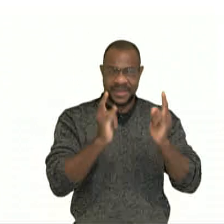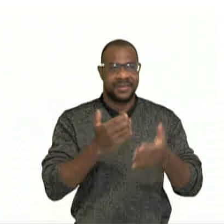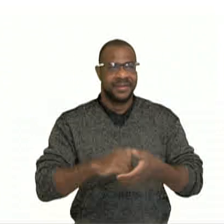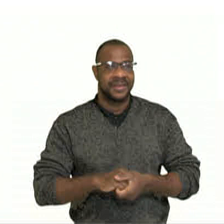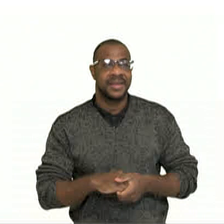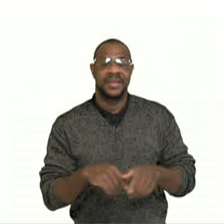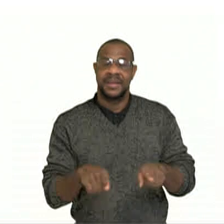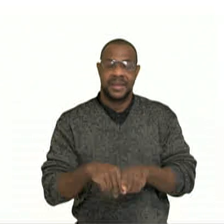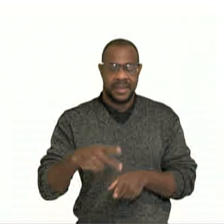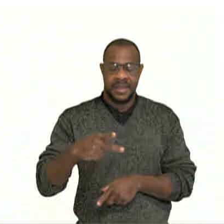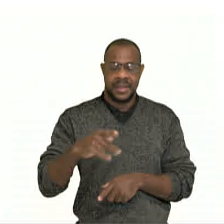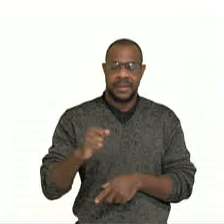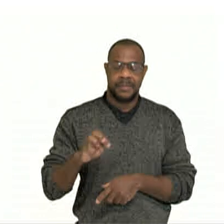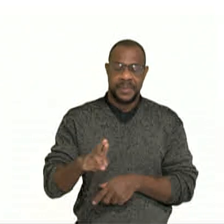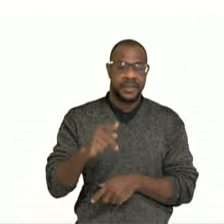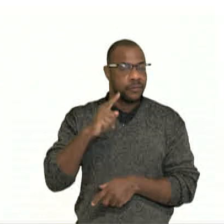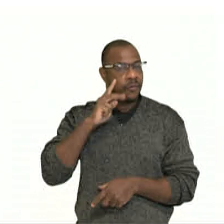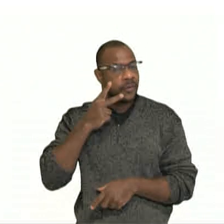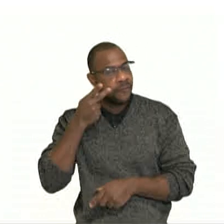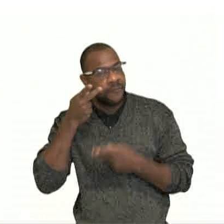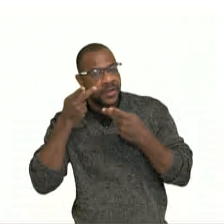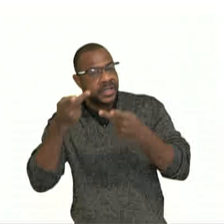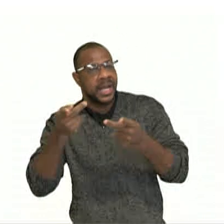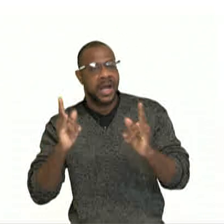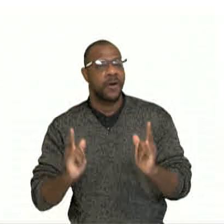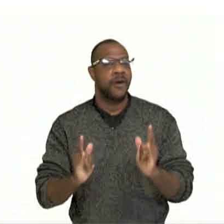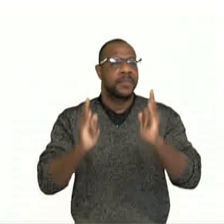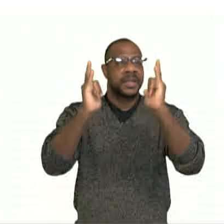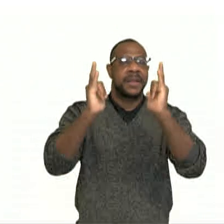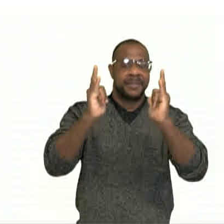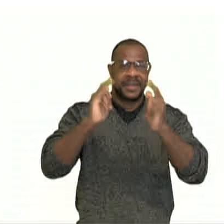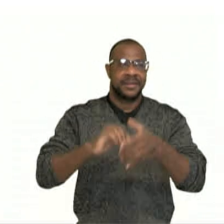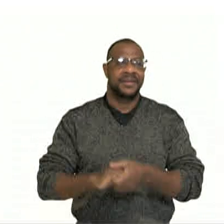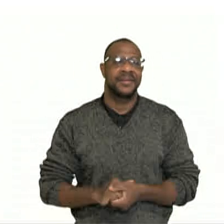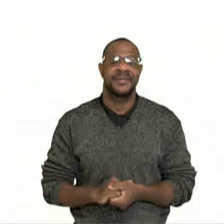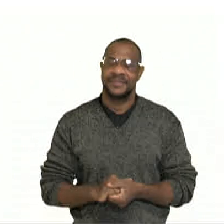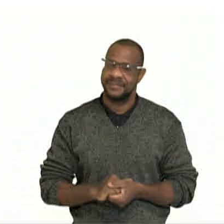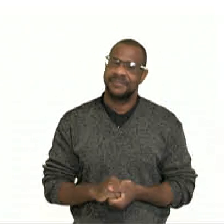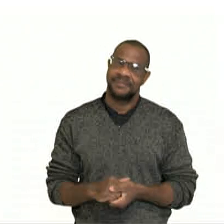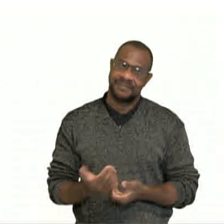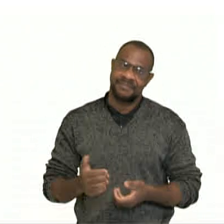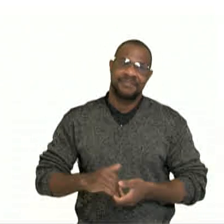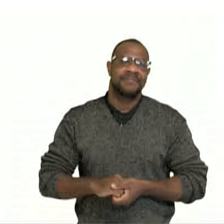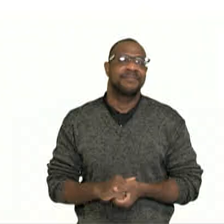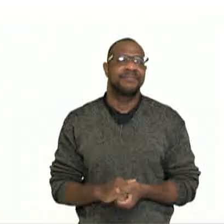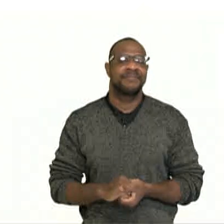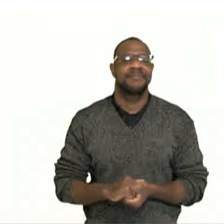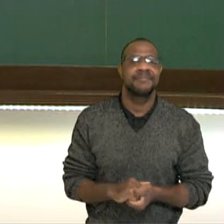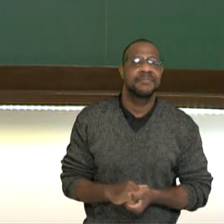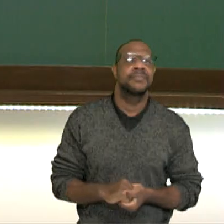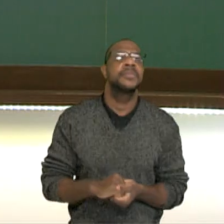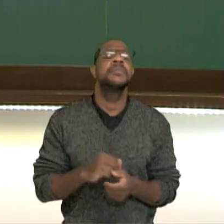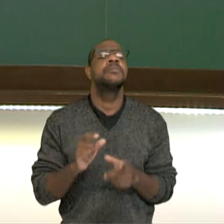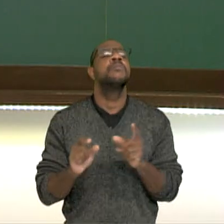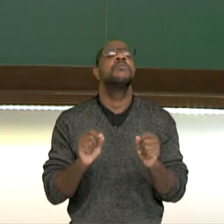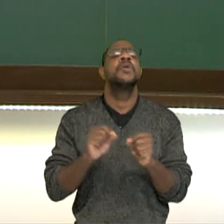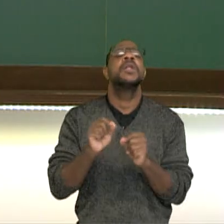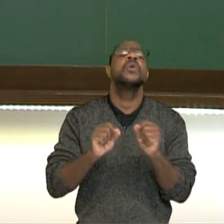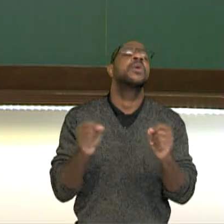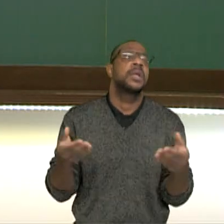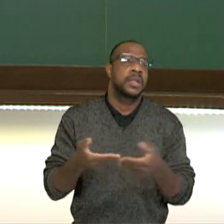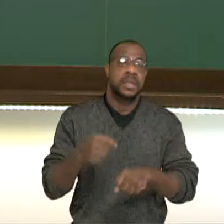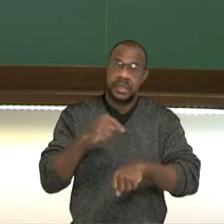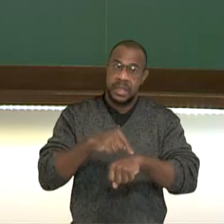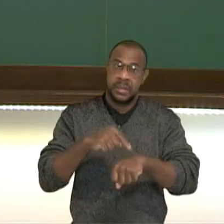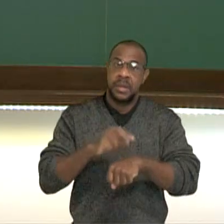o Peter foi fazer a visita nesse apartamento no período, no caso, ontem. O que eu quero que vocês façam? Vou dar um tempo